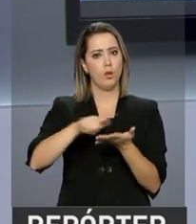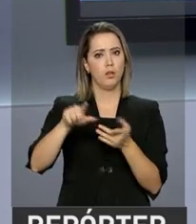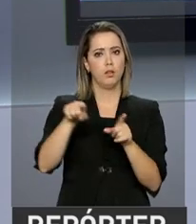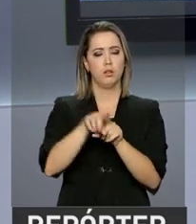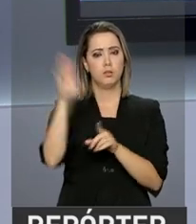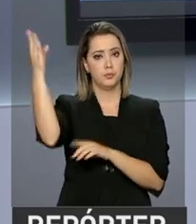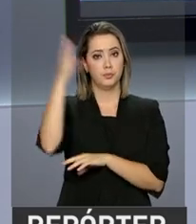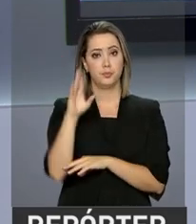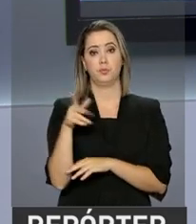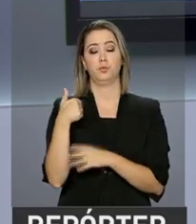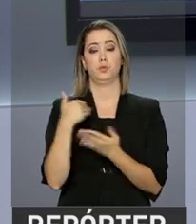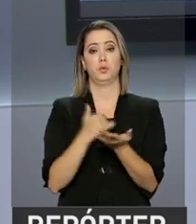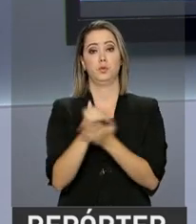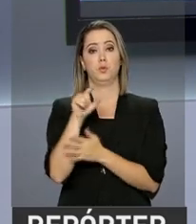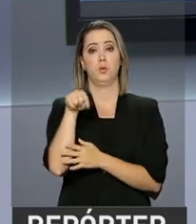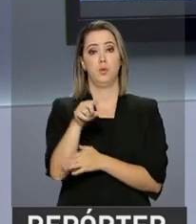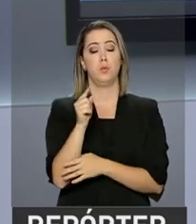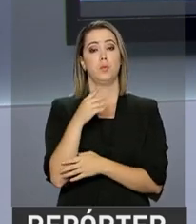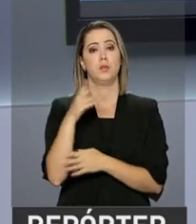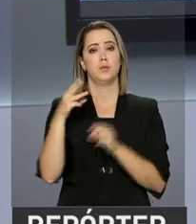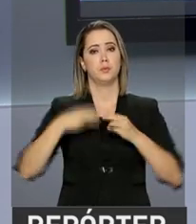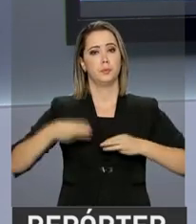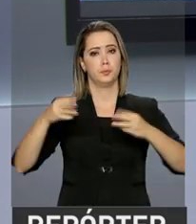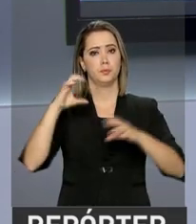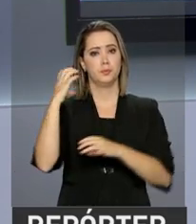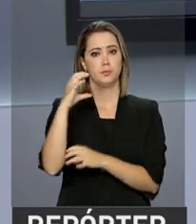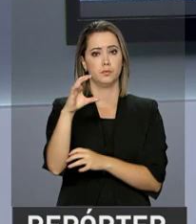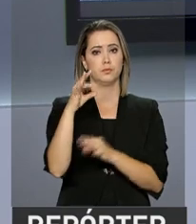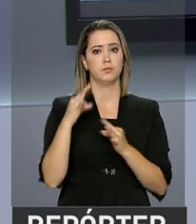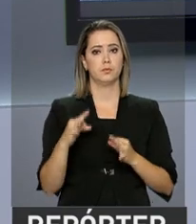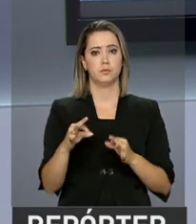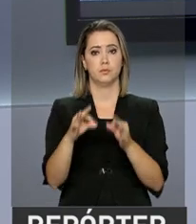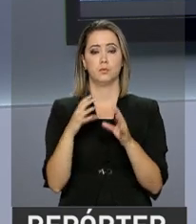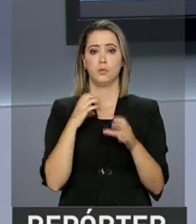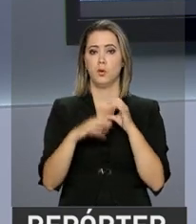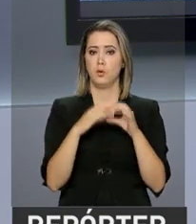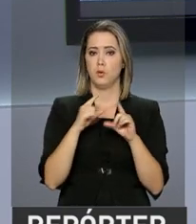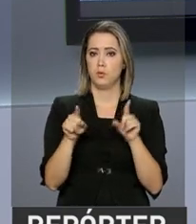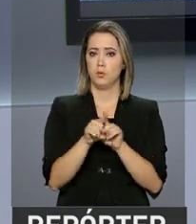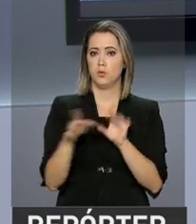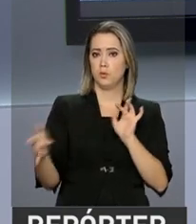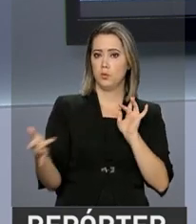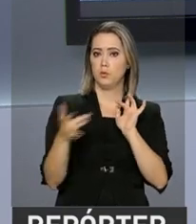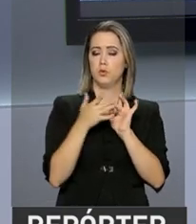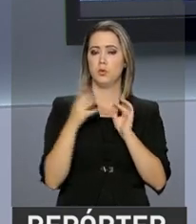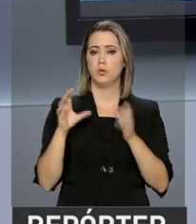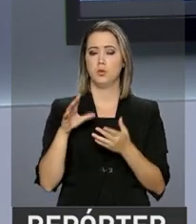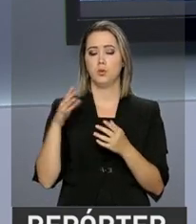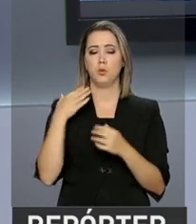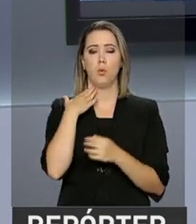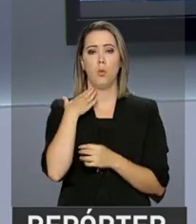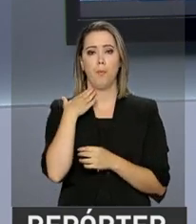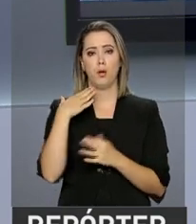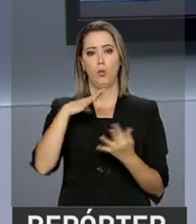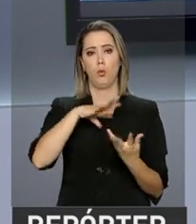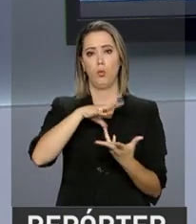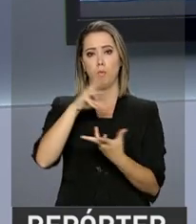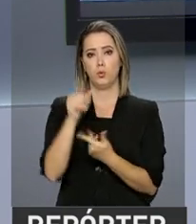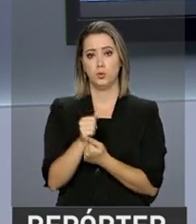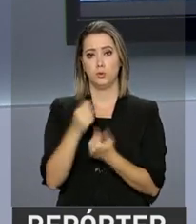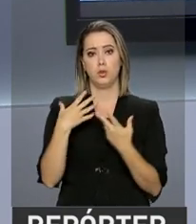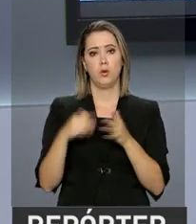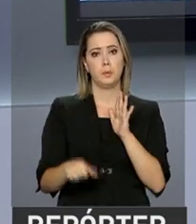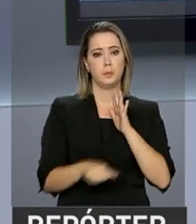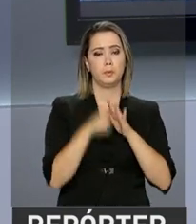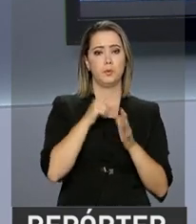é do Ministério da Ciência Tecnologia inovações e comunicações em parceria com o Banco Mundial os primeiros dados começam a